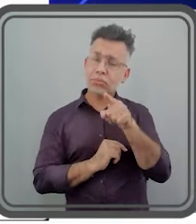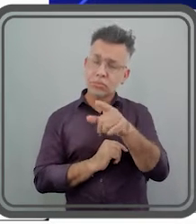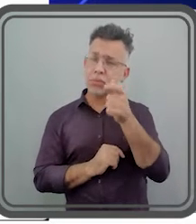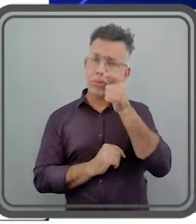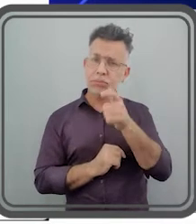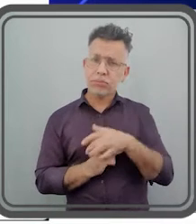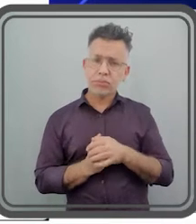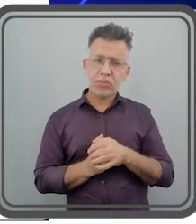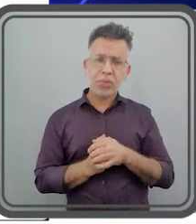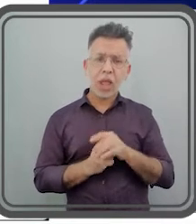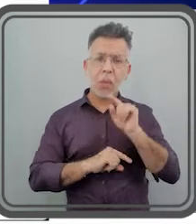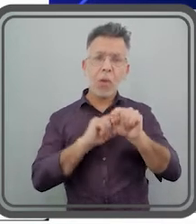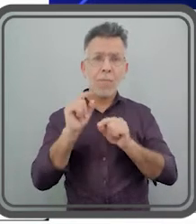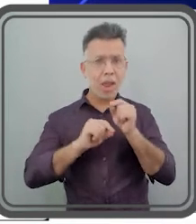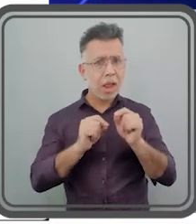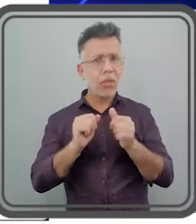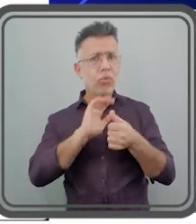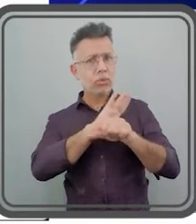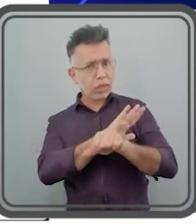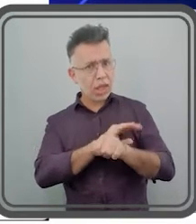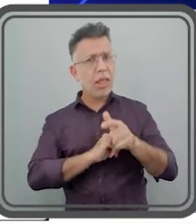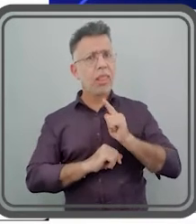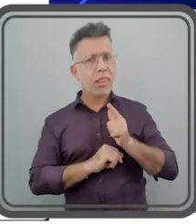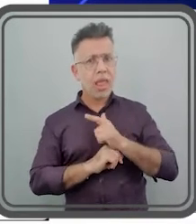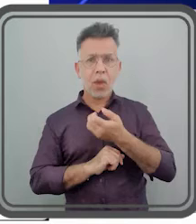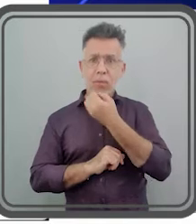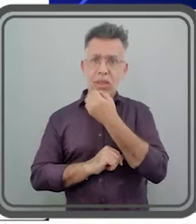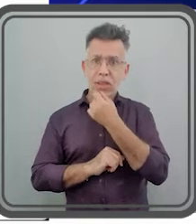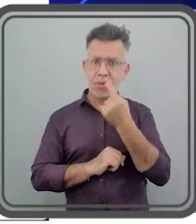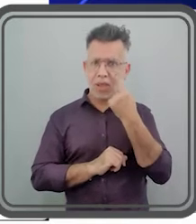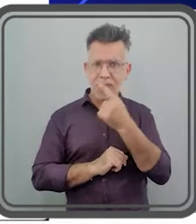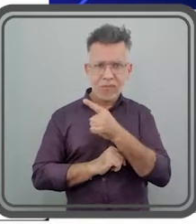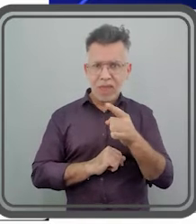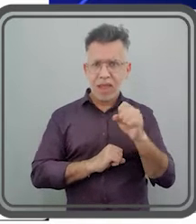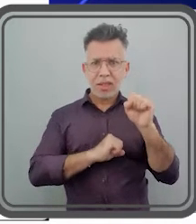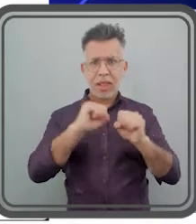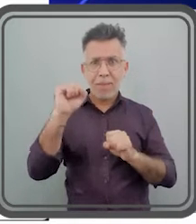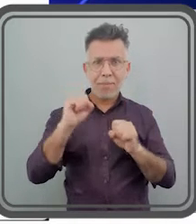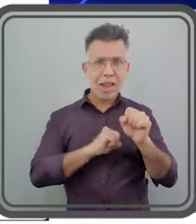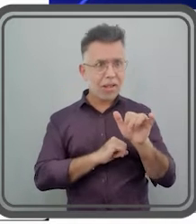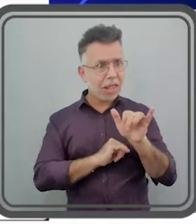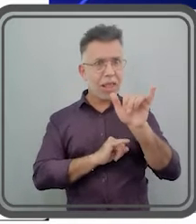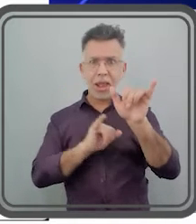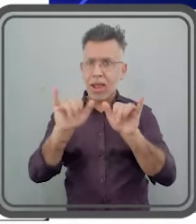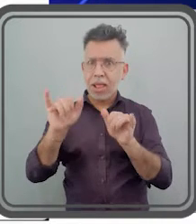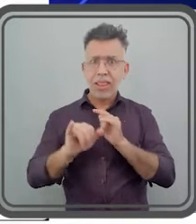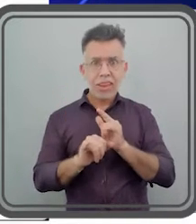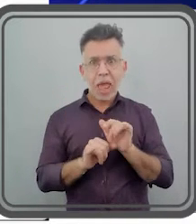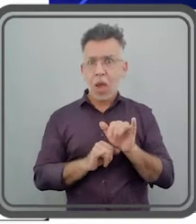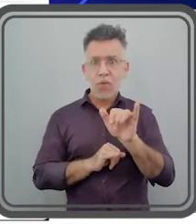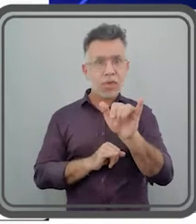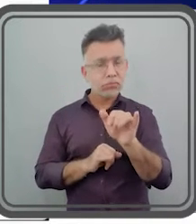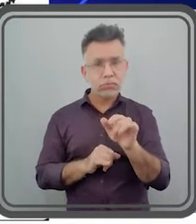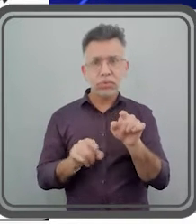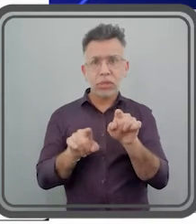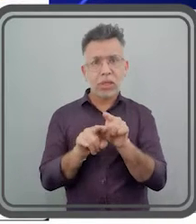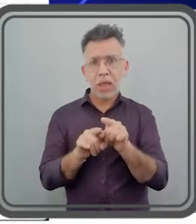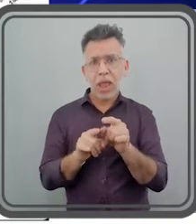né que momentos de crise e tem oportunidade não é isso a gente vê as companhias aérea elas estão com aviões que quando não estão